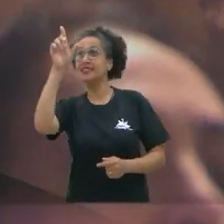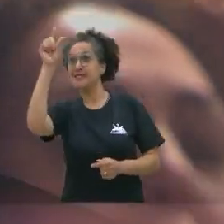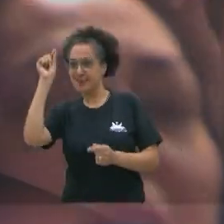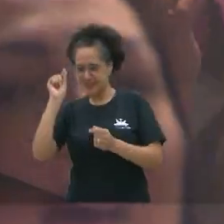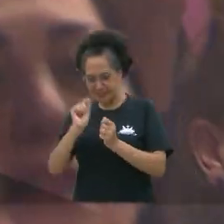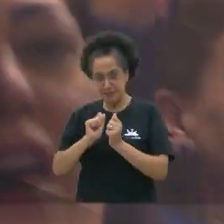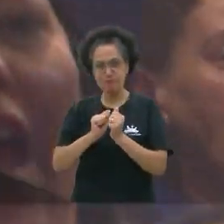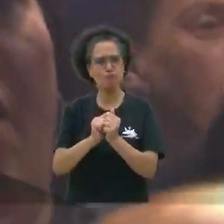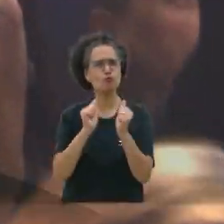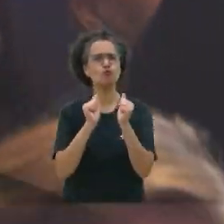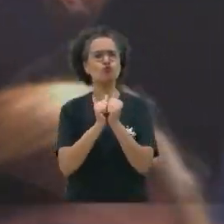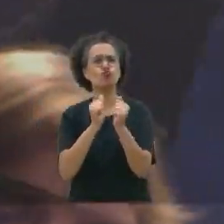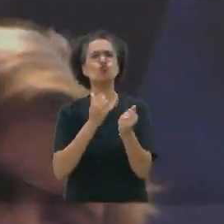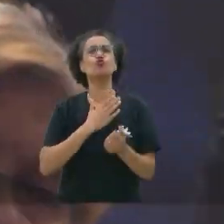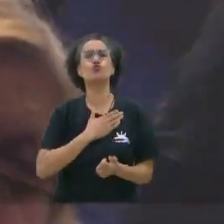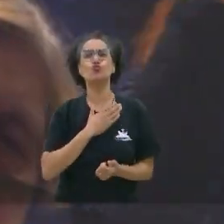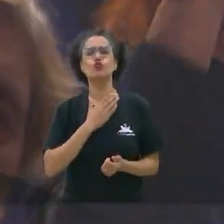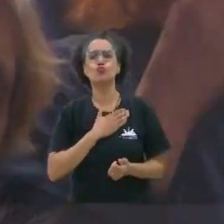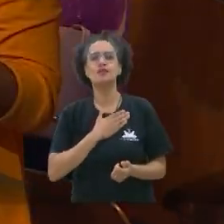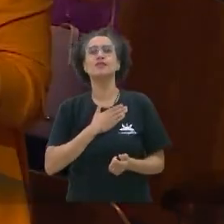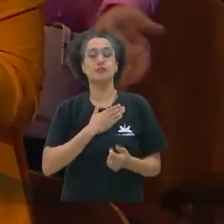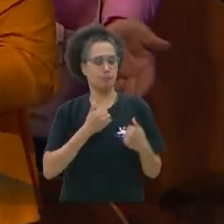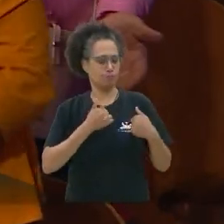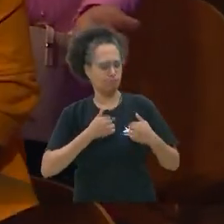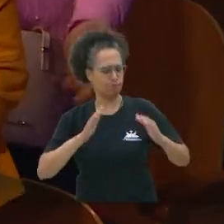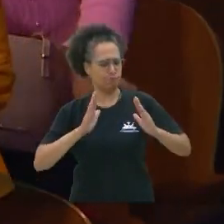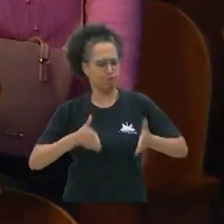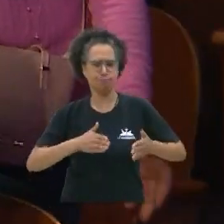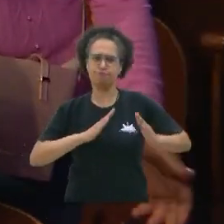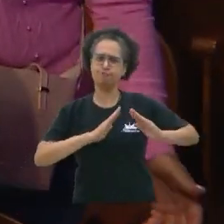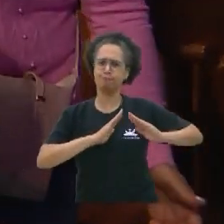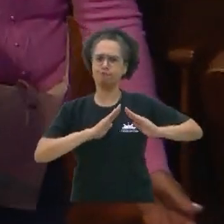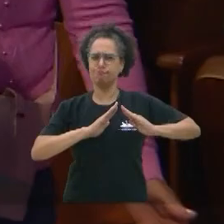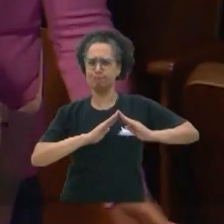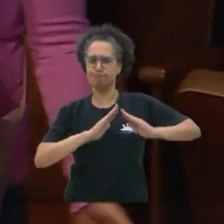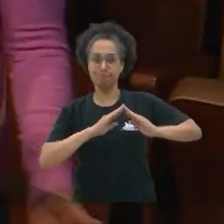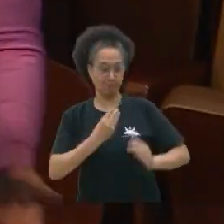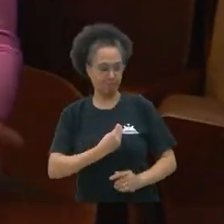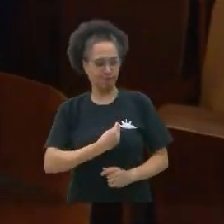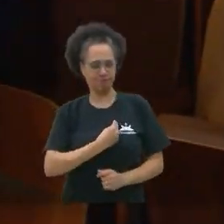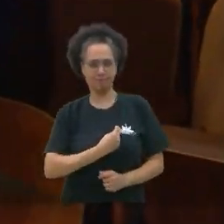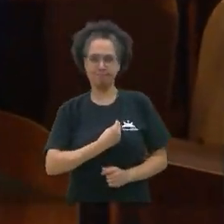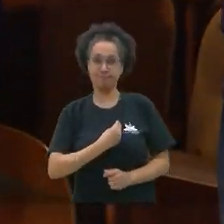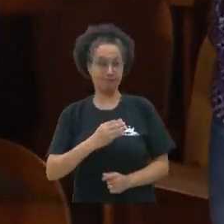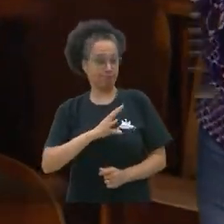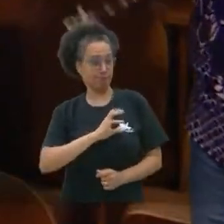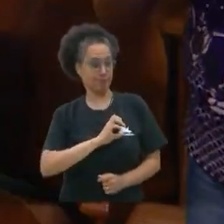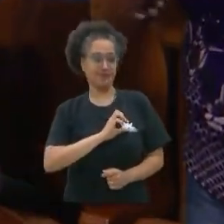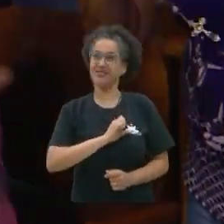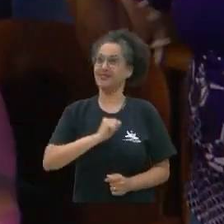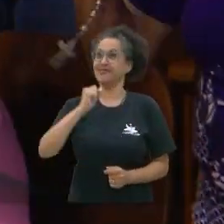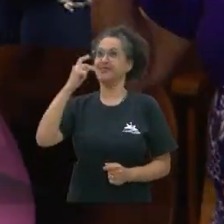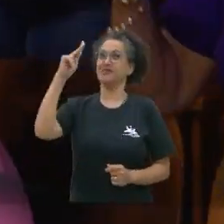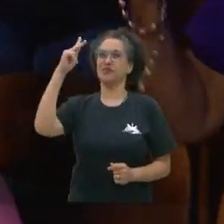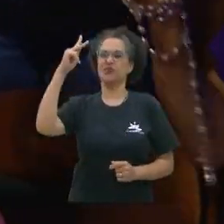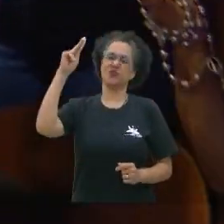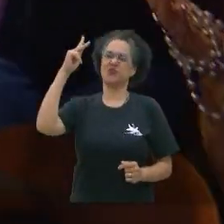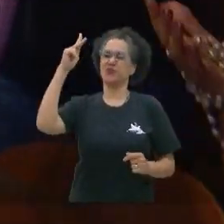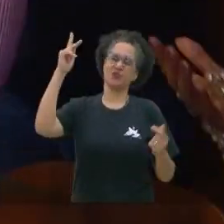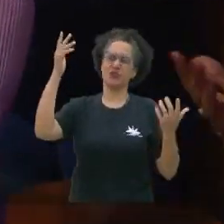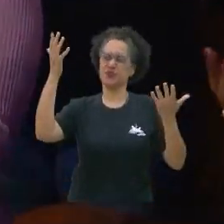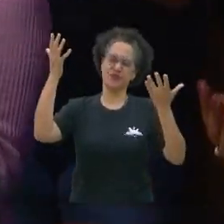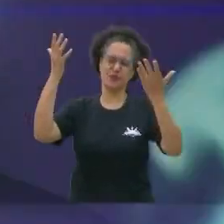Já te levo comigo, eu já sou templo vivo do teu amor.